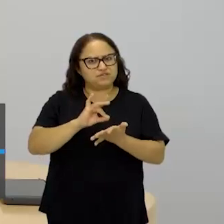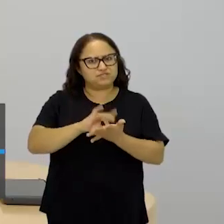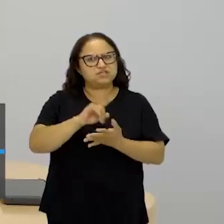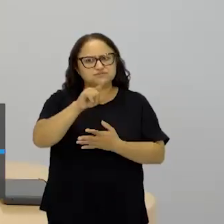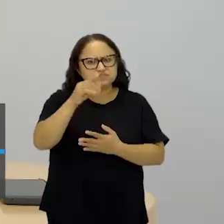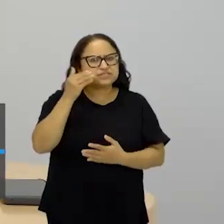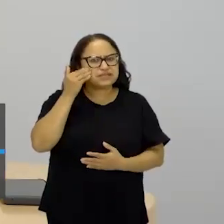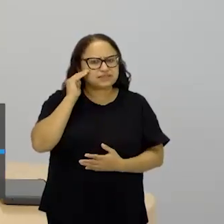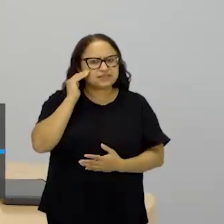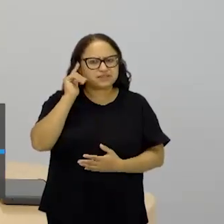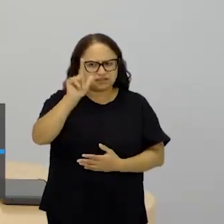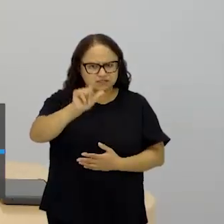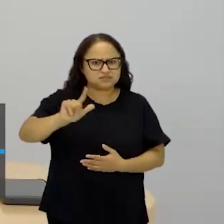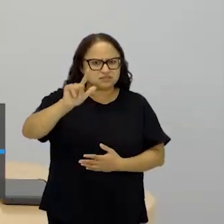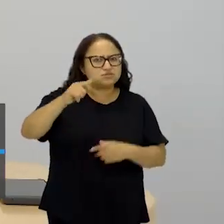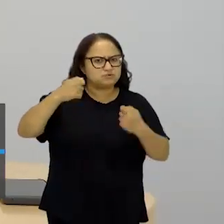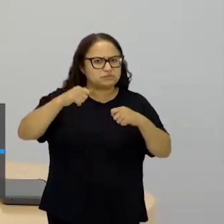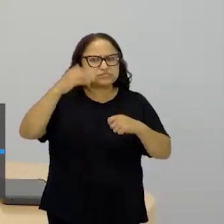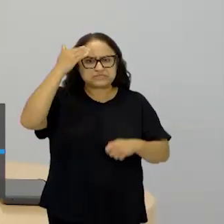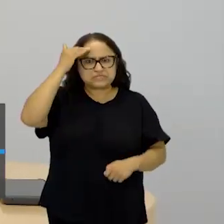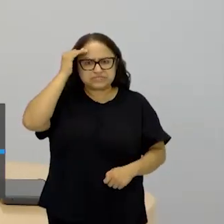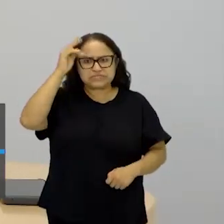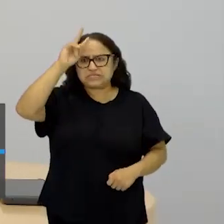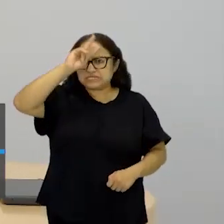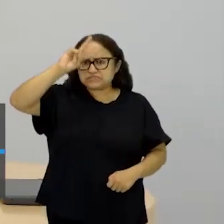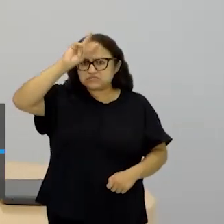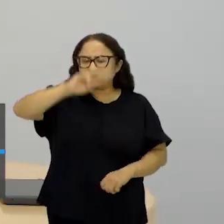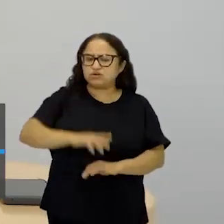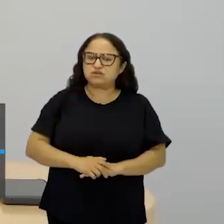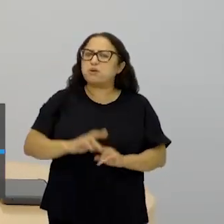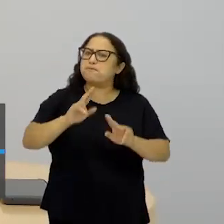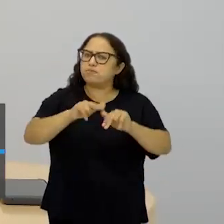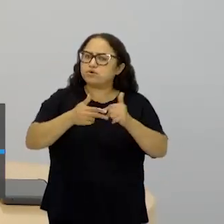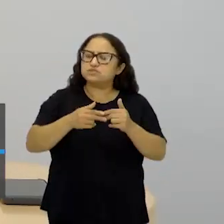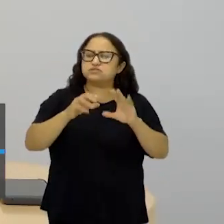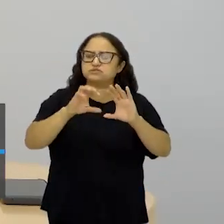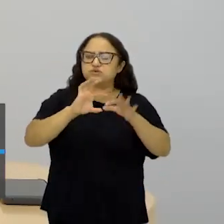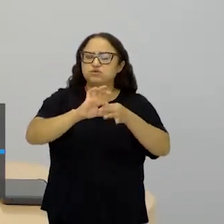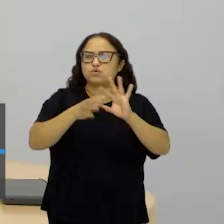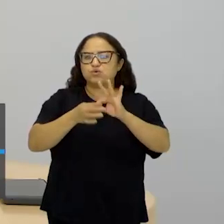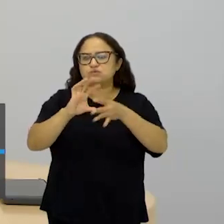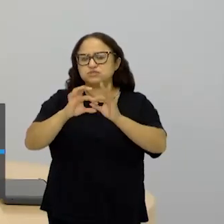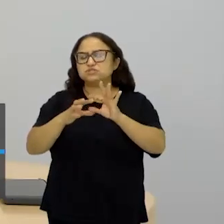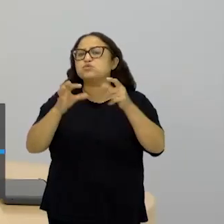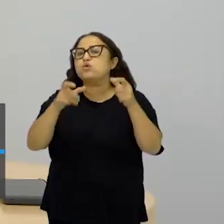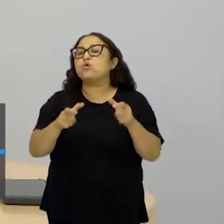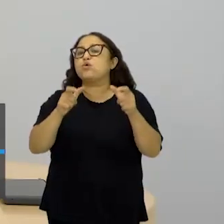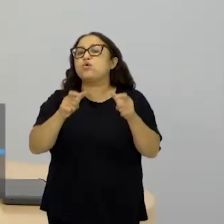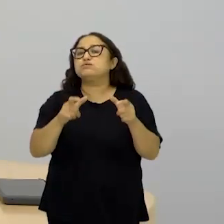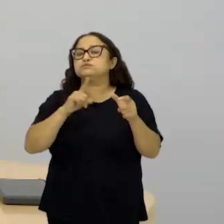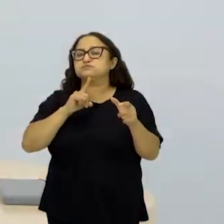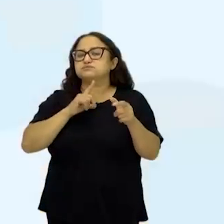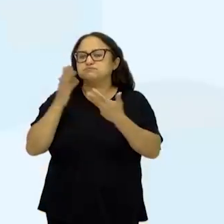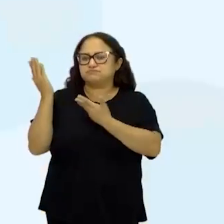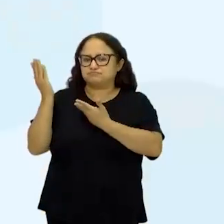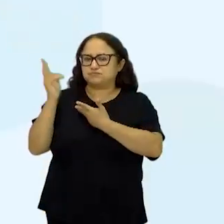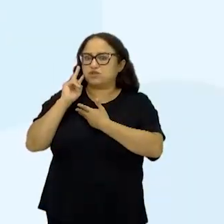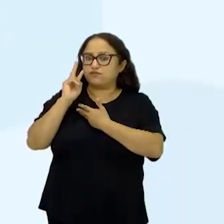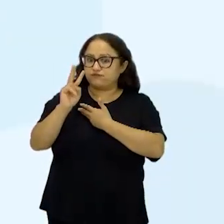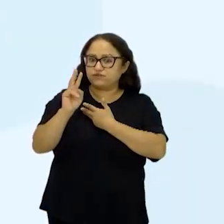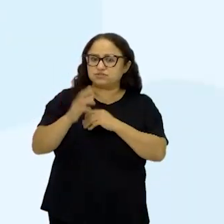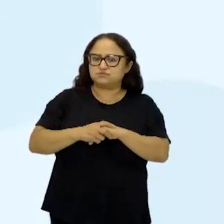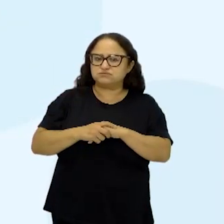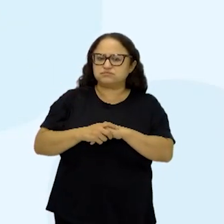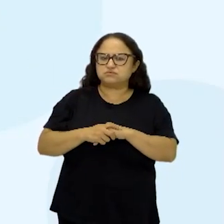entender a literatura, você tem que entender a história do povo. Então, por isso que a gente trouxe para esse contexto. E também entender onde está situado. Então, bate lá na tela, já dá uma olhada ali,